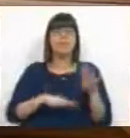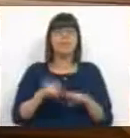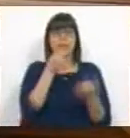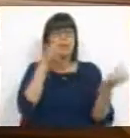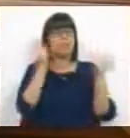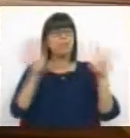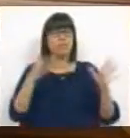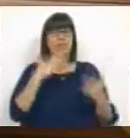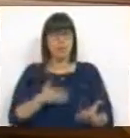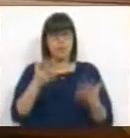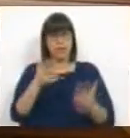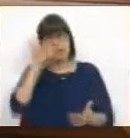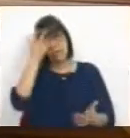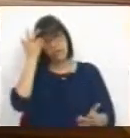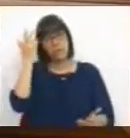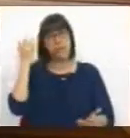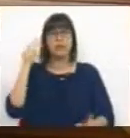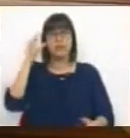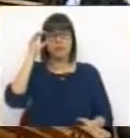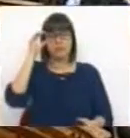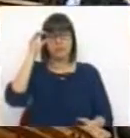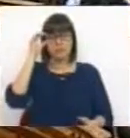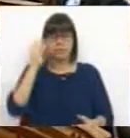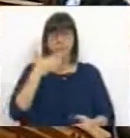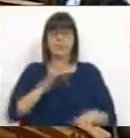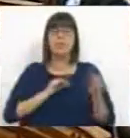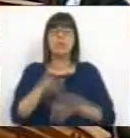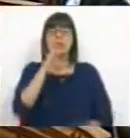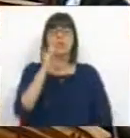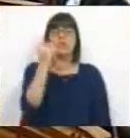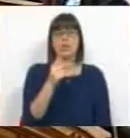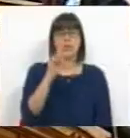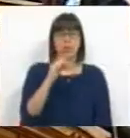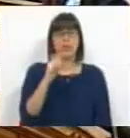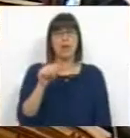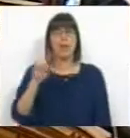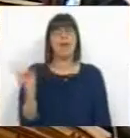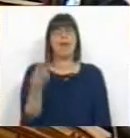fazer desaparecer. Muito obrigado. Muito obrigado, Sr. Deputado José Luís Ferreira. Há ainda dois pedidos de esclarecimento.